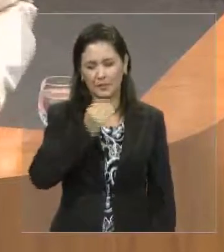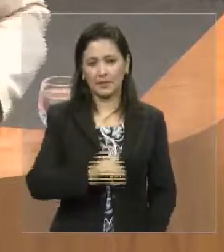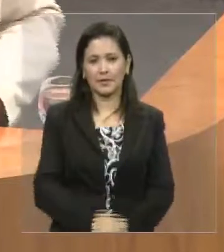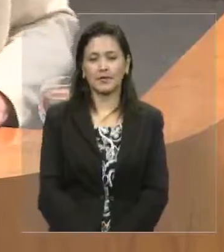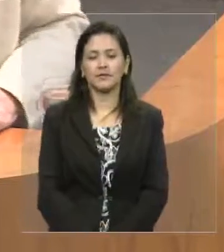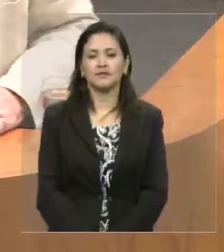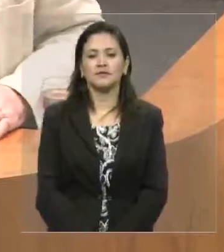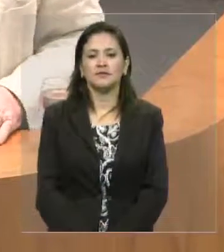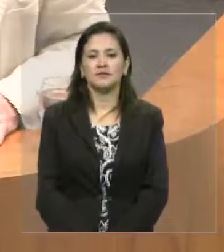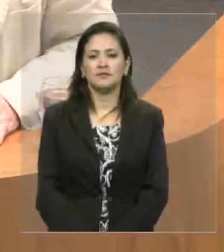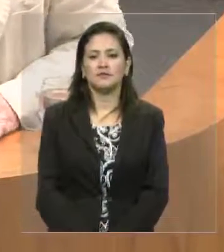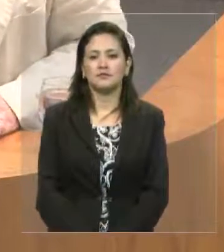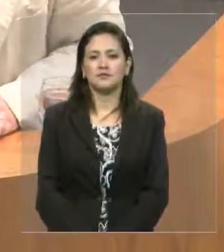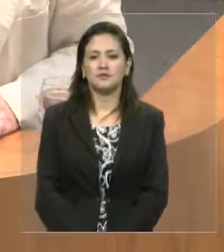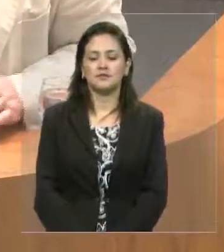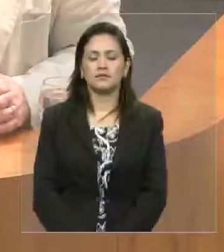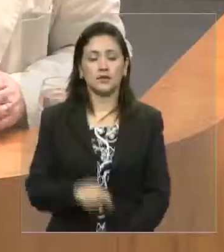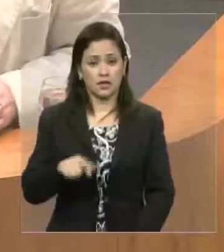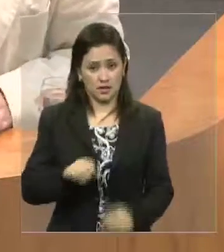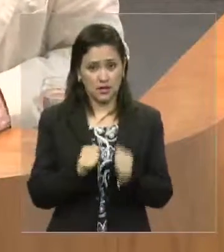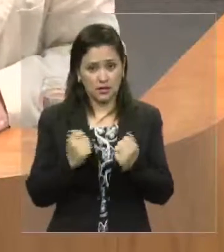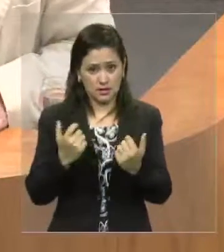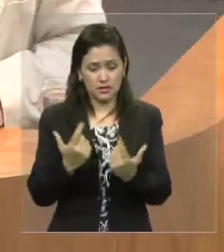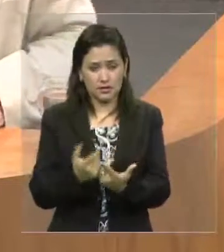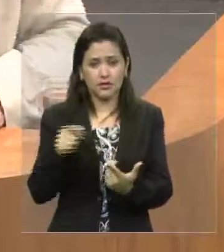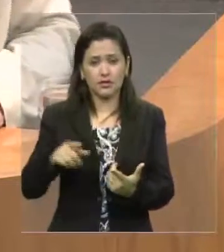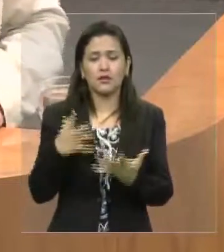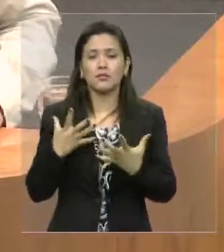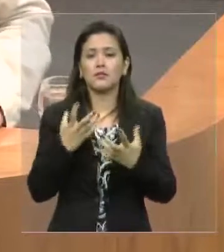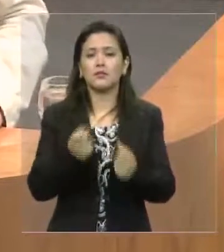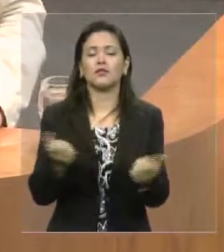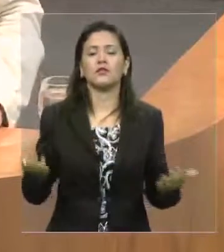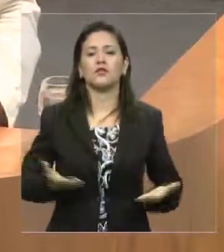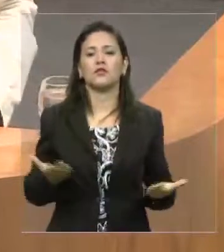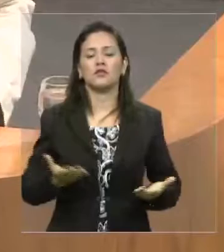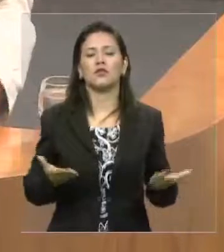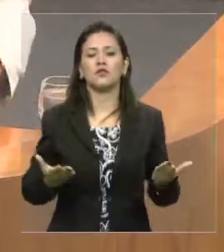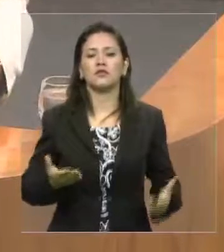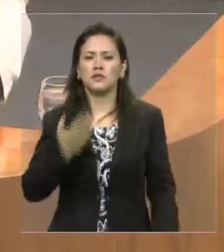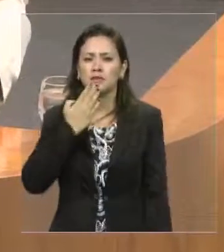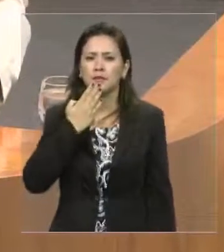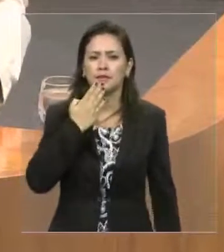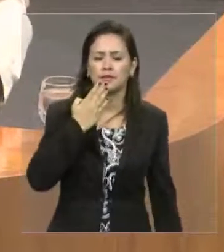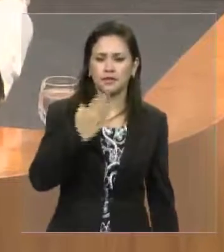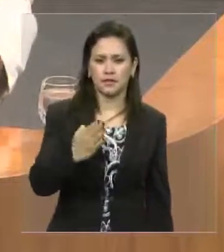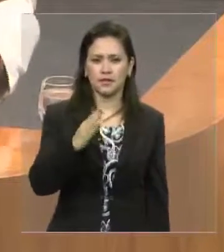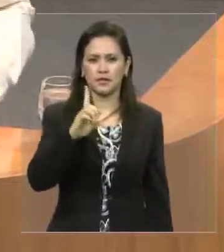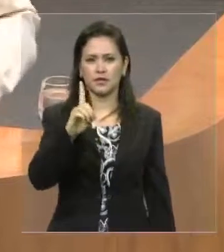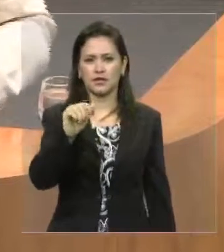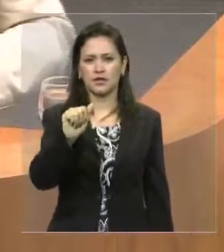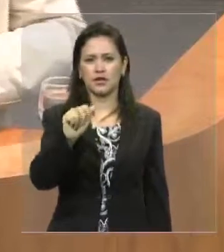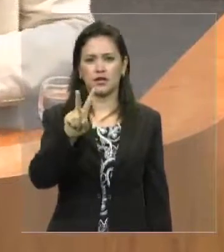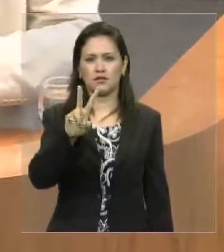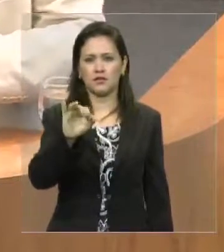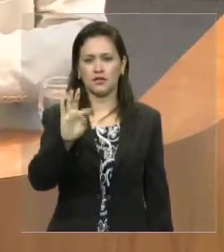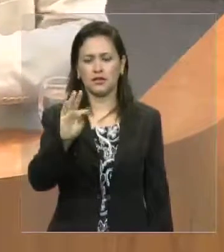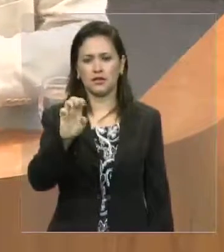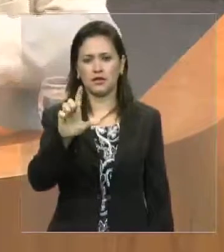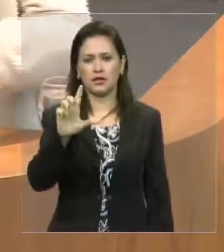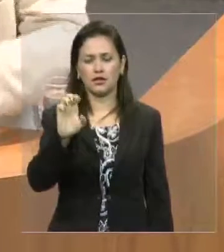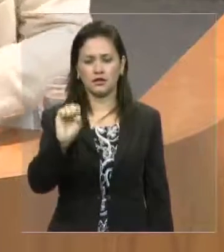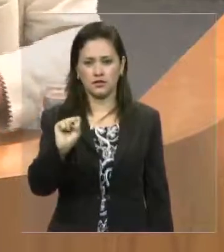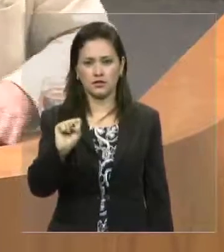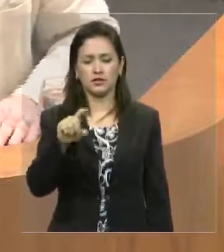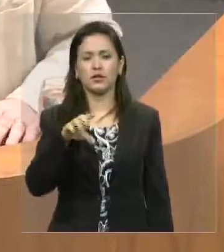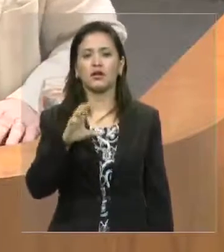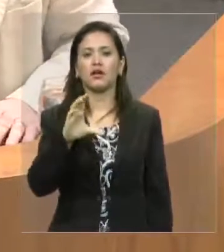deputado presidente, aprovou hoje um requerimento ao presidente da CAEMA, Davi Teles, pedindo que aquela obra seja realizada